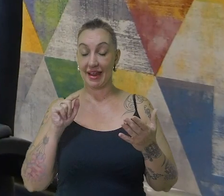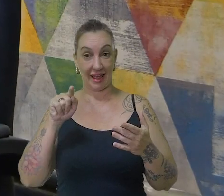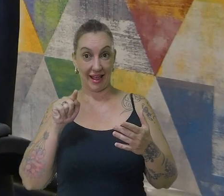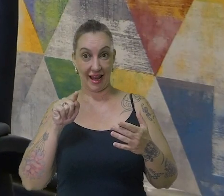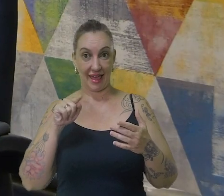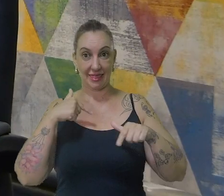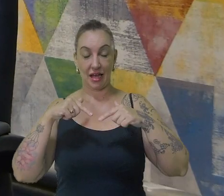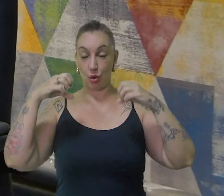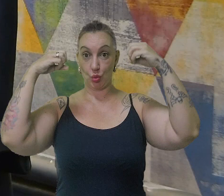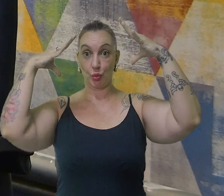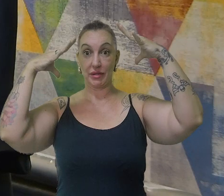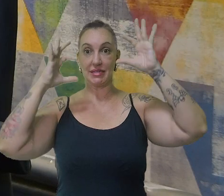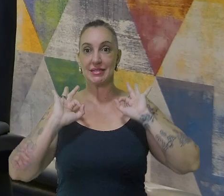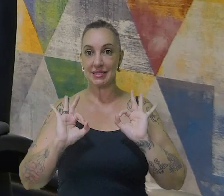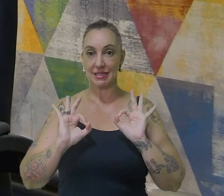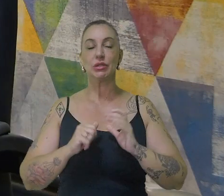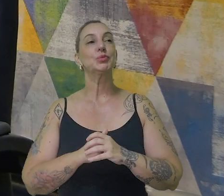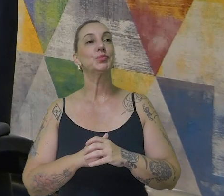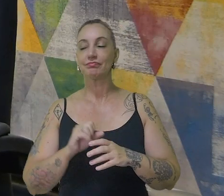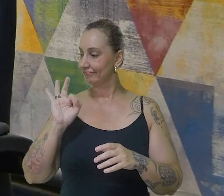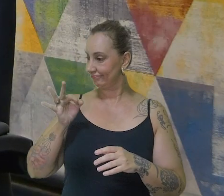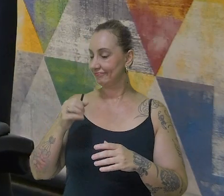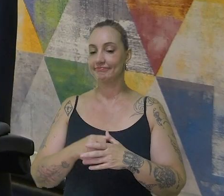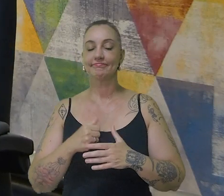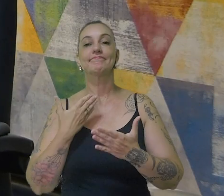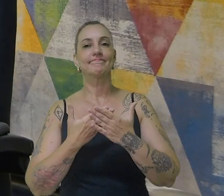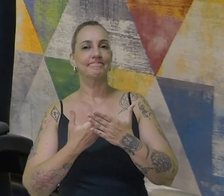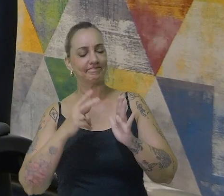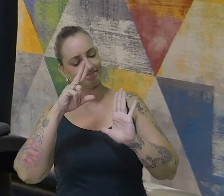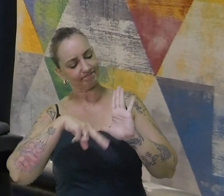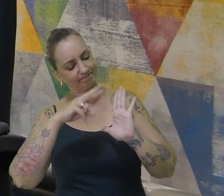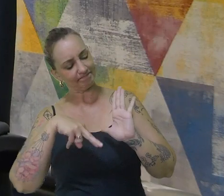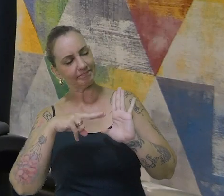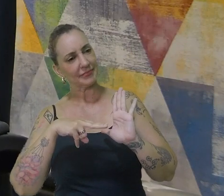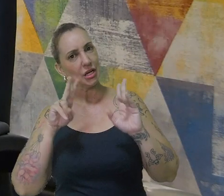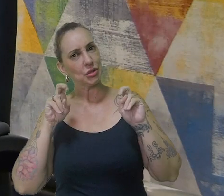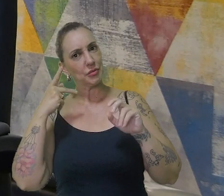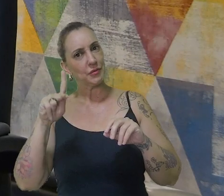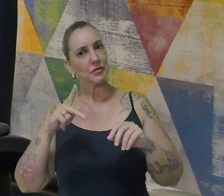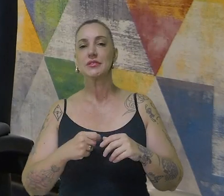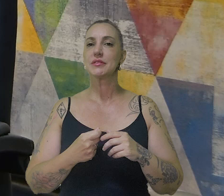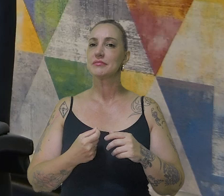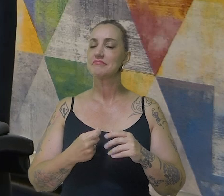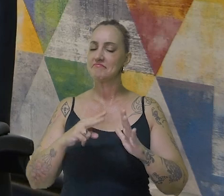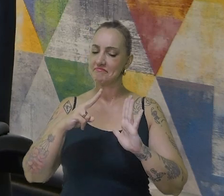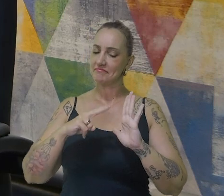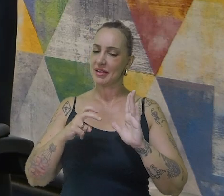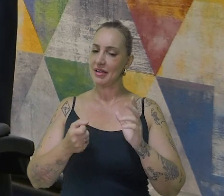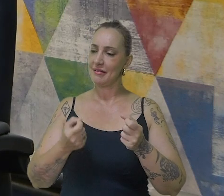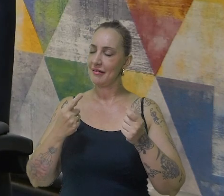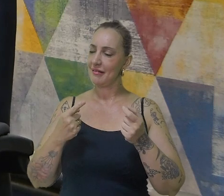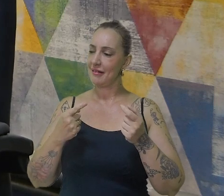iluminadora isso é isso né E aí é estudando seu currículo tal vi lá algumas e